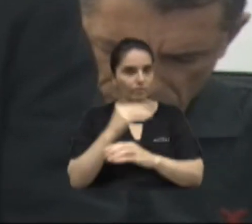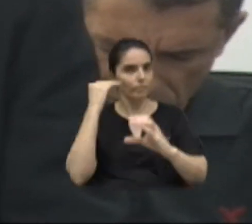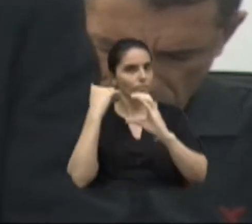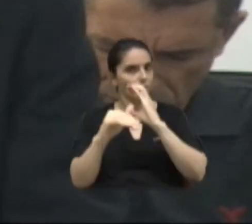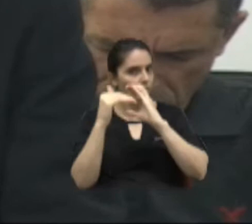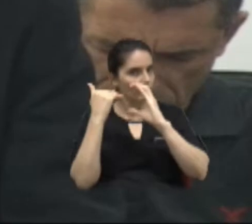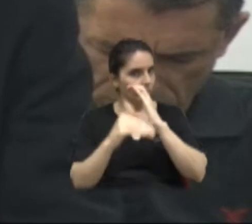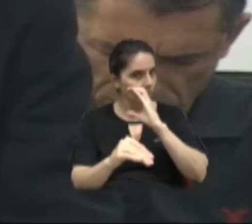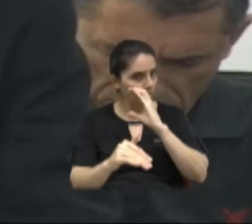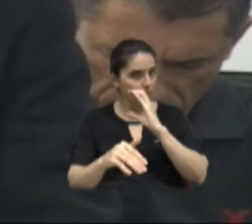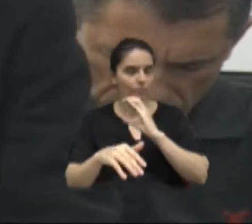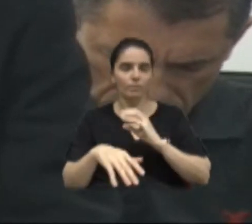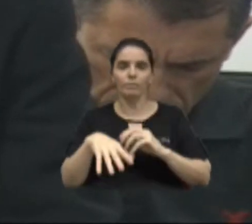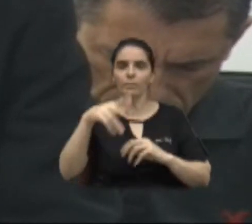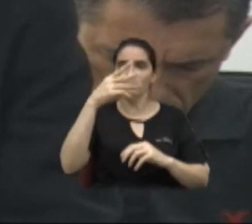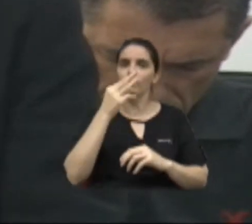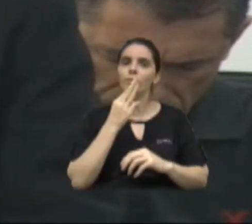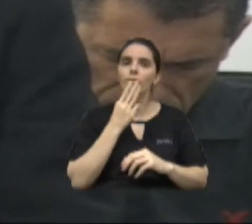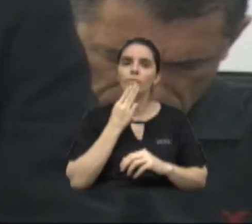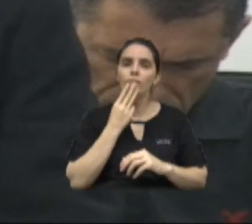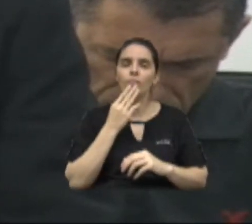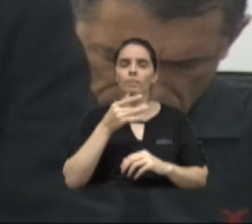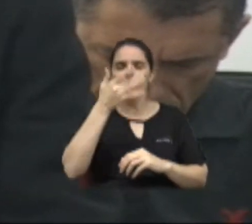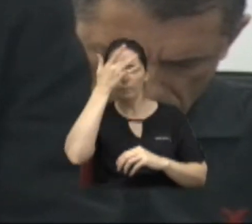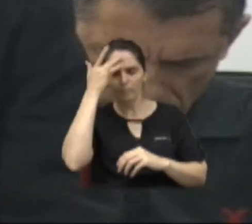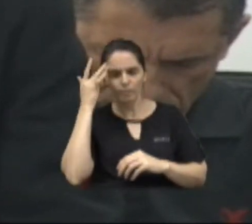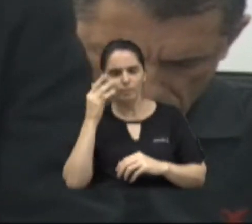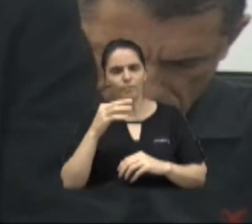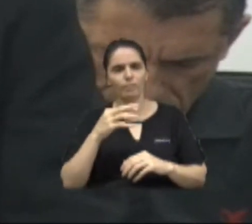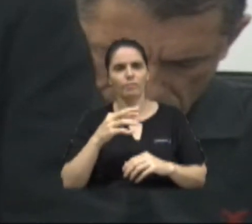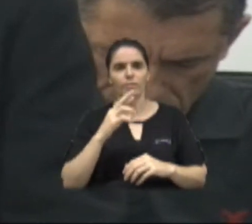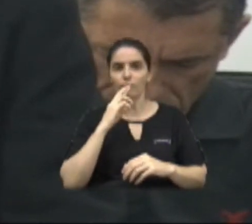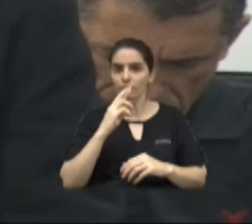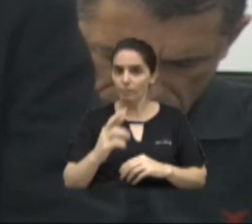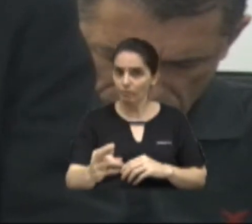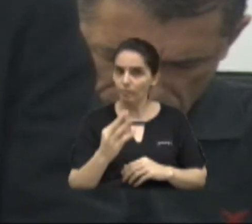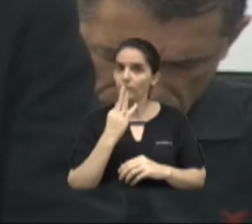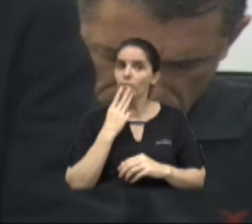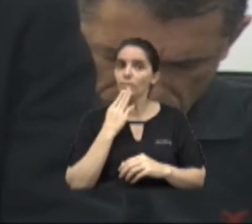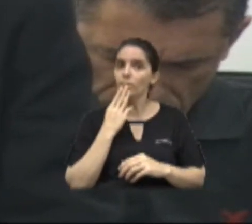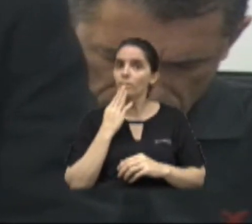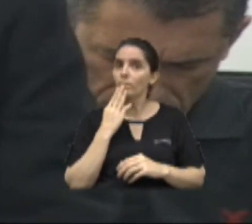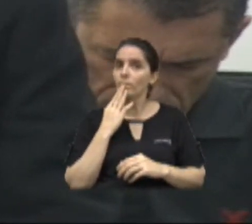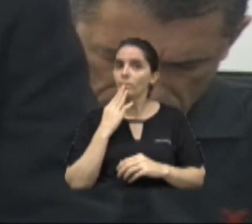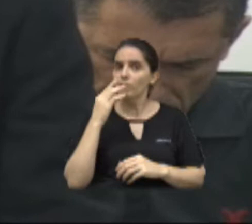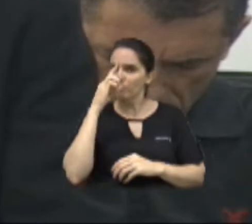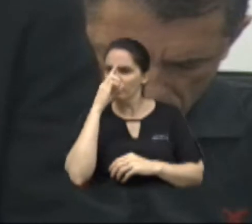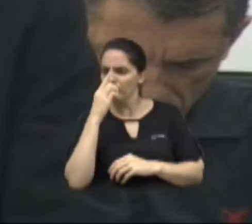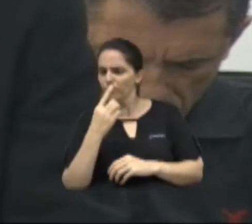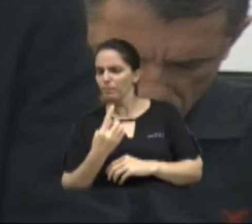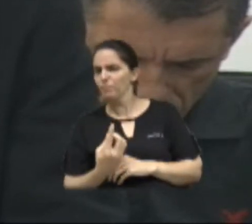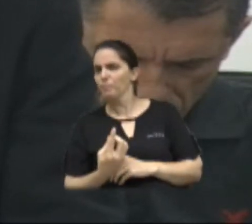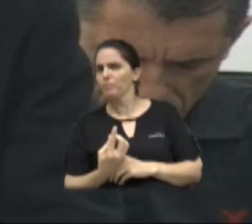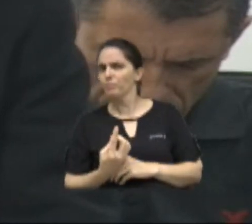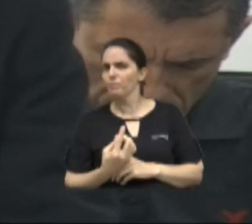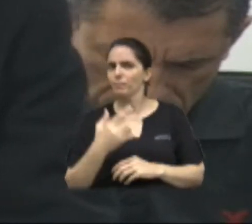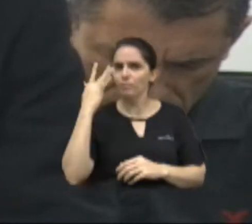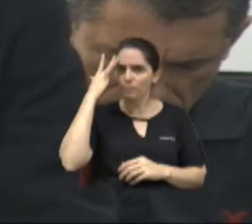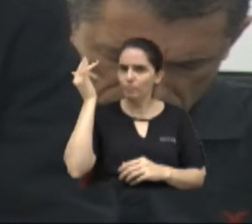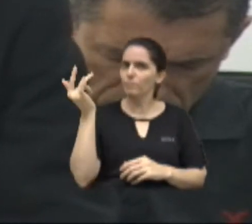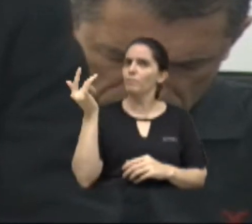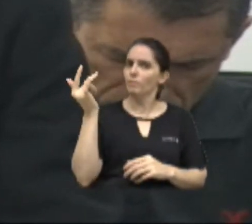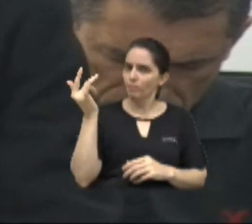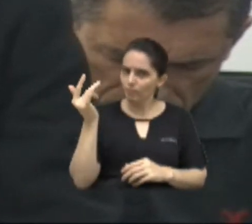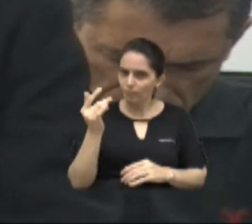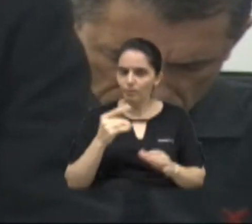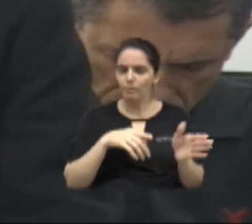órgãos, já recebi alguns resultados que me deixou um pouco duvidoso, e amanhã vou tirar as minhas